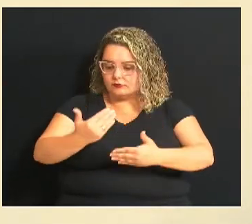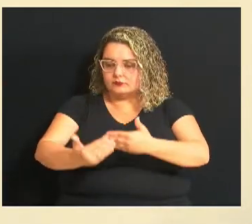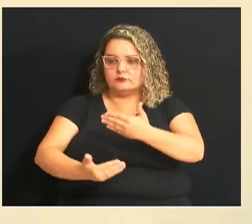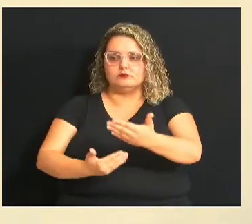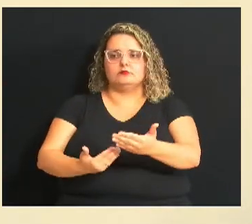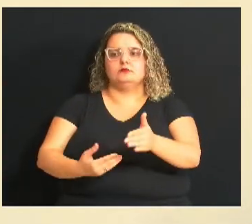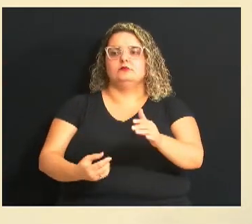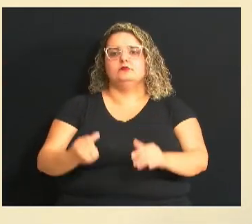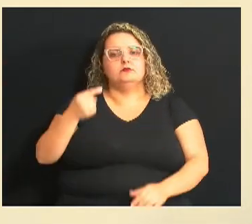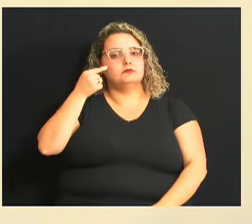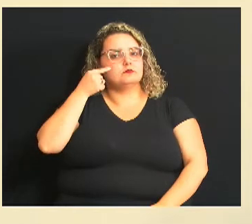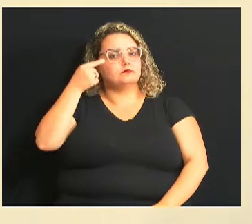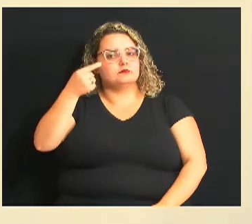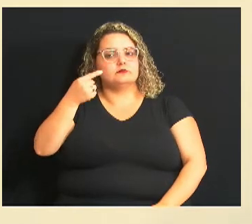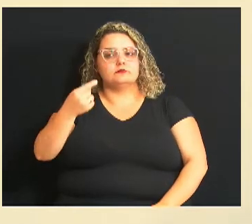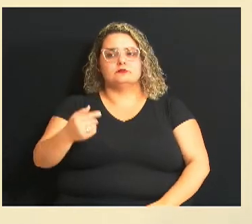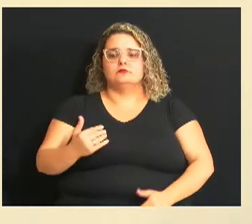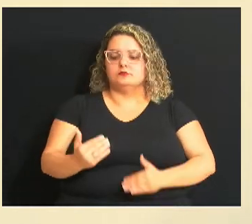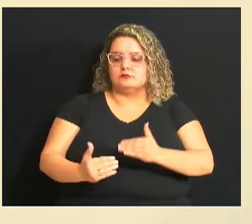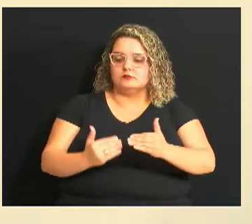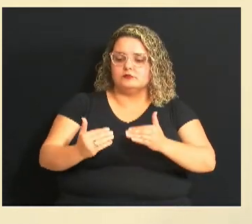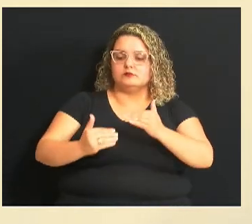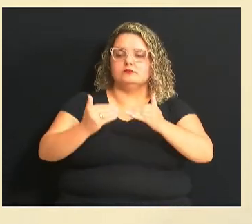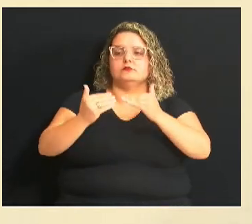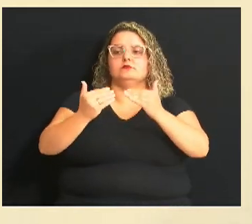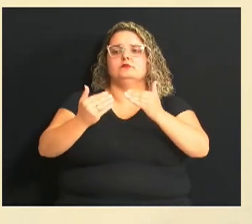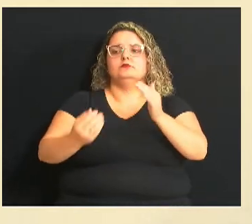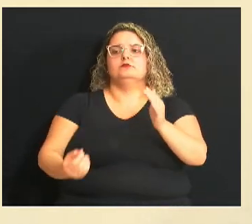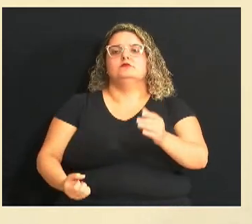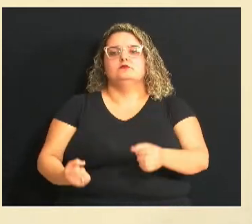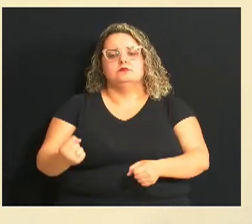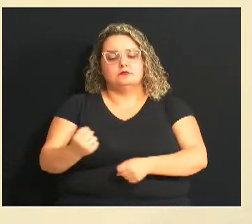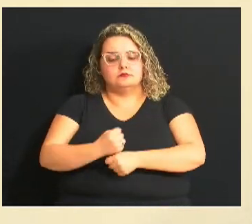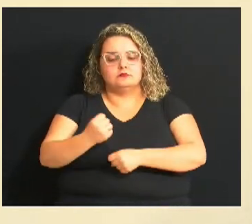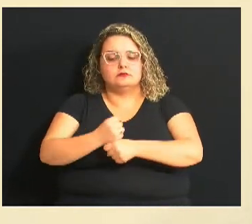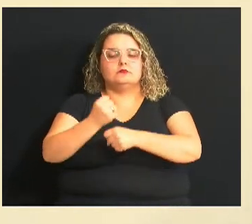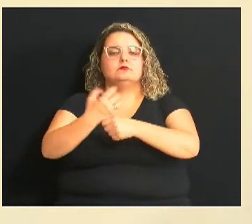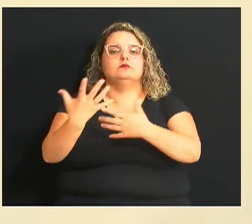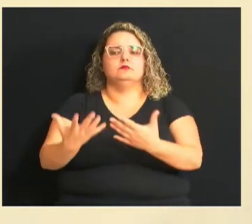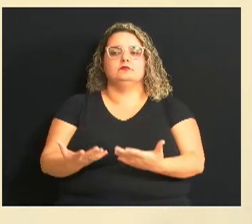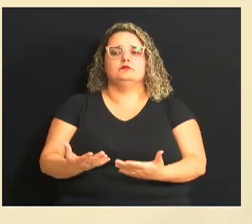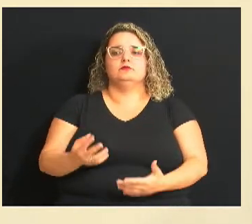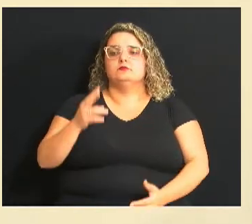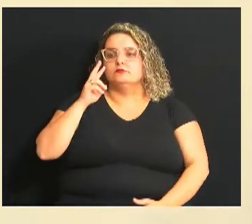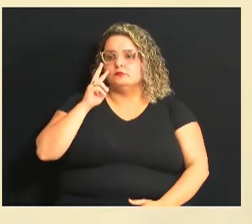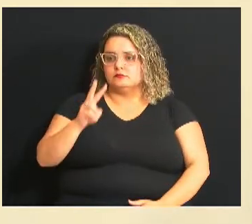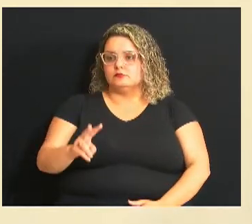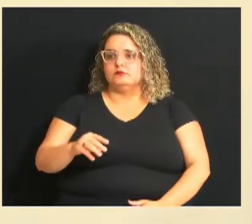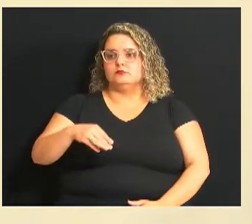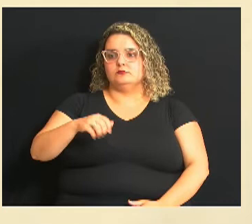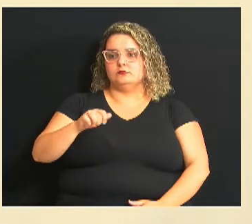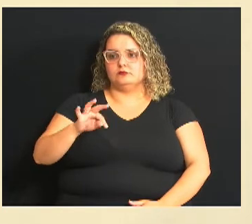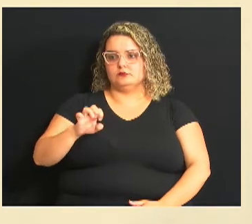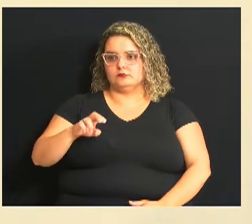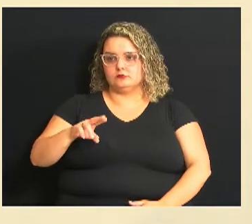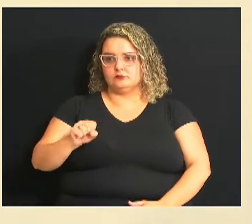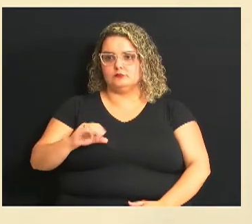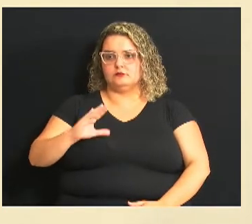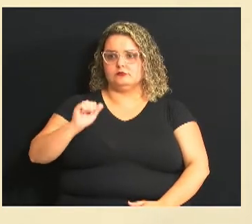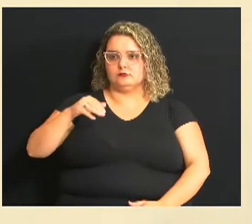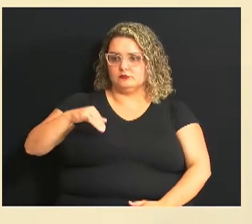a ideia, o desenvolvimento e a construção. Então, hoje eu vejo aqui, está o Matheus,